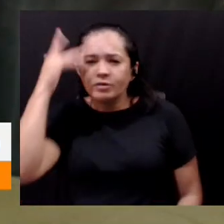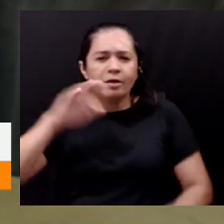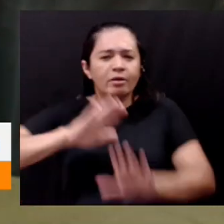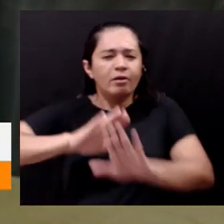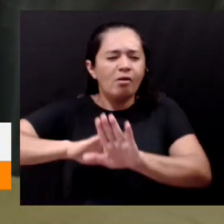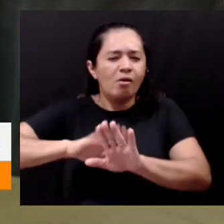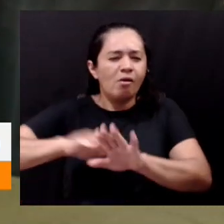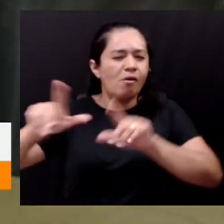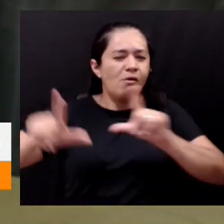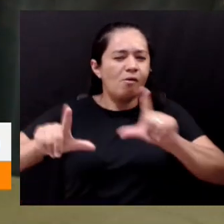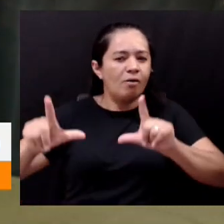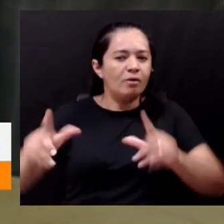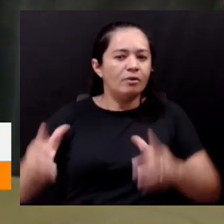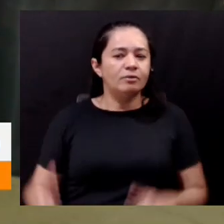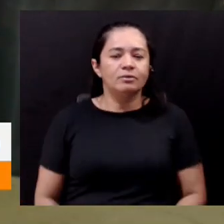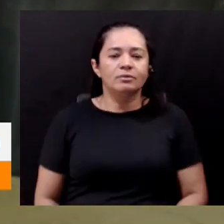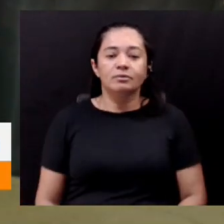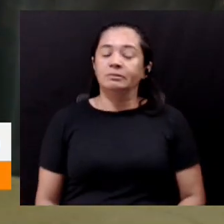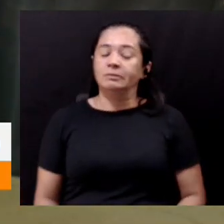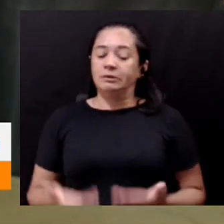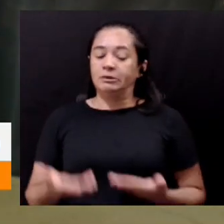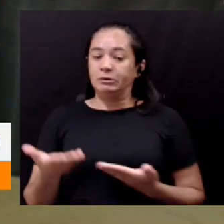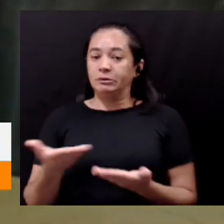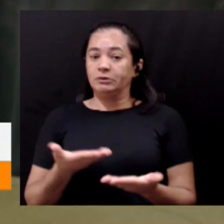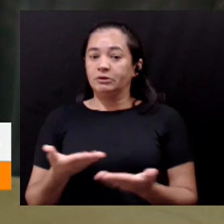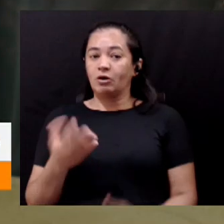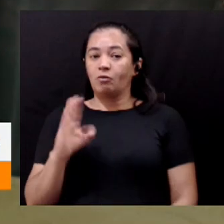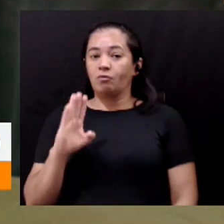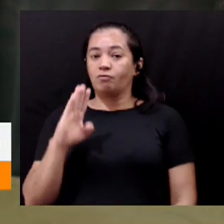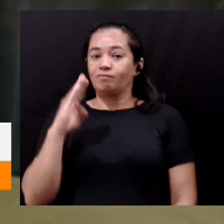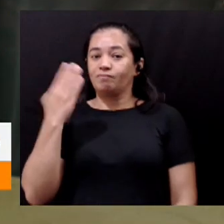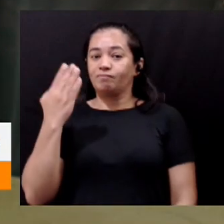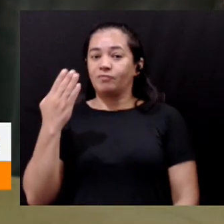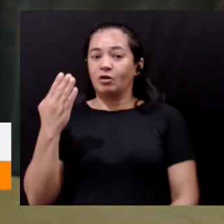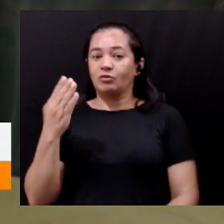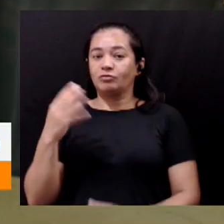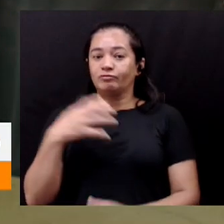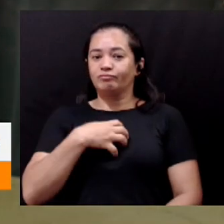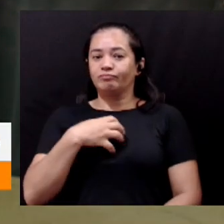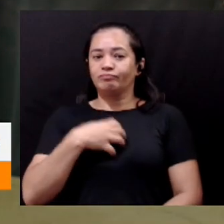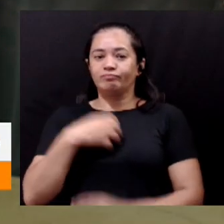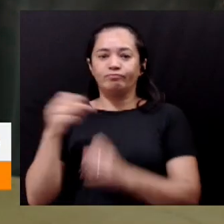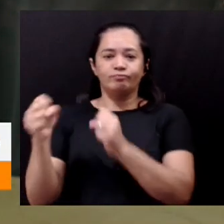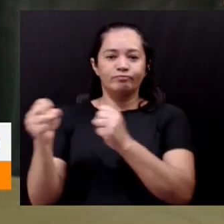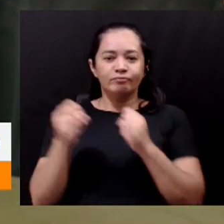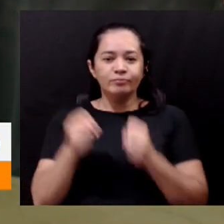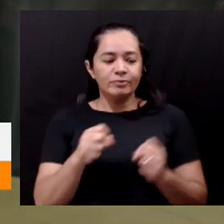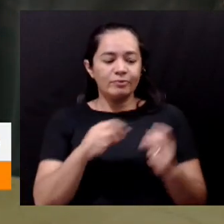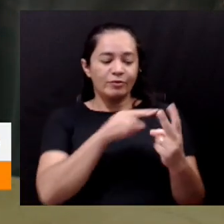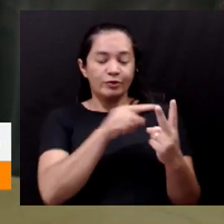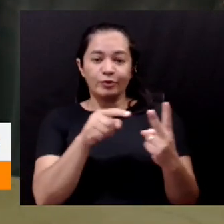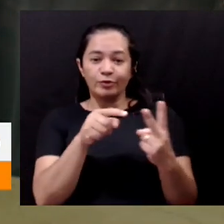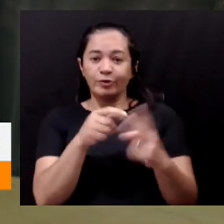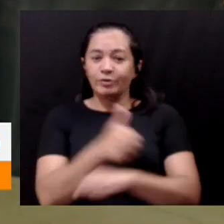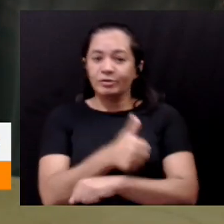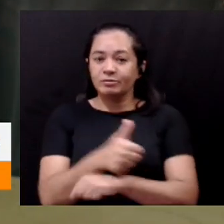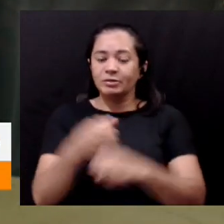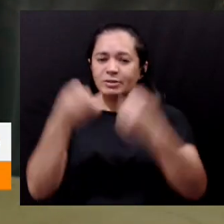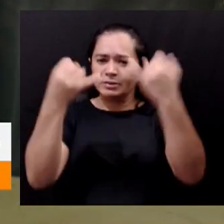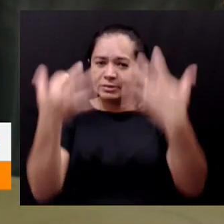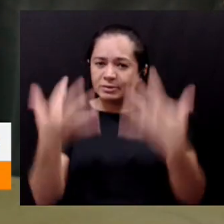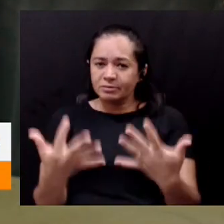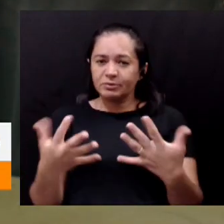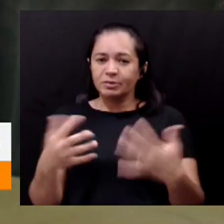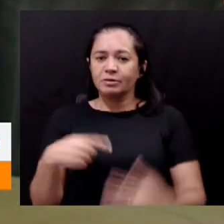ver também aí com uma falsa sensação de poder, é o que os nossos especialistas estão explicando para a gente, né. Nessa manhã